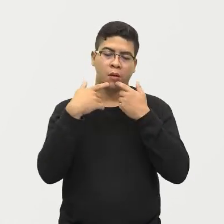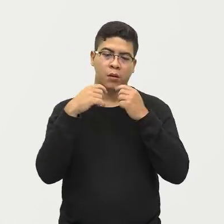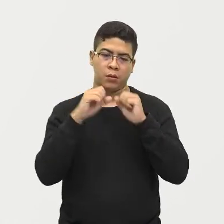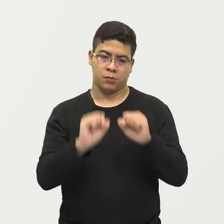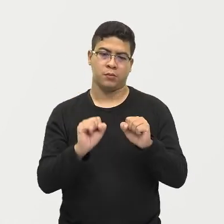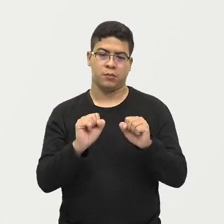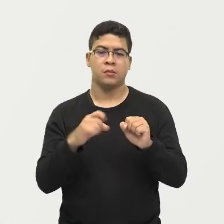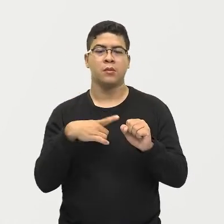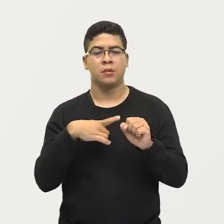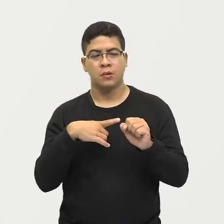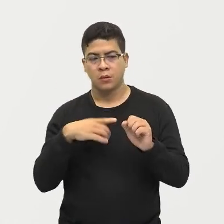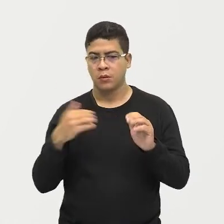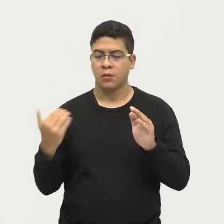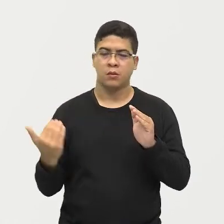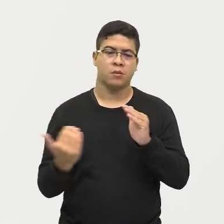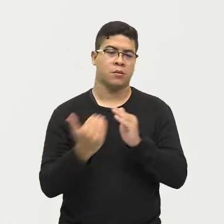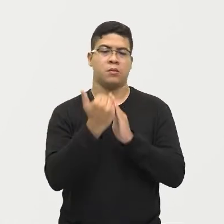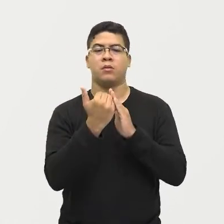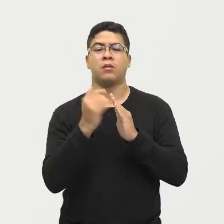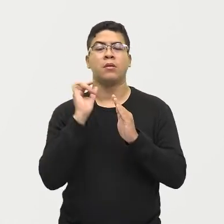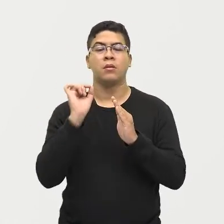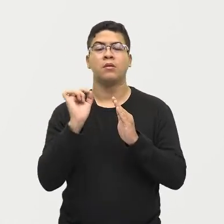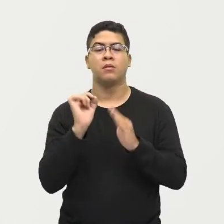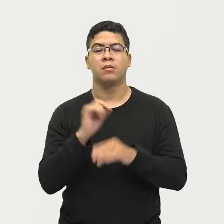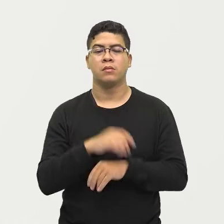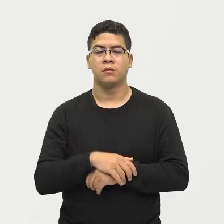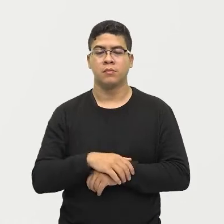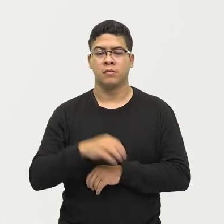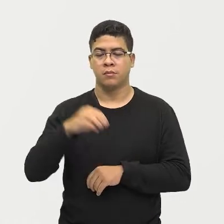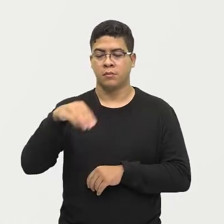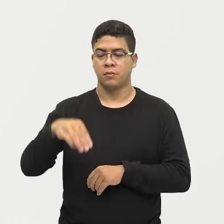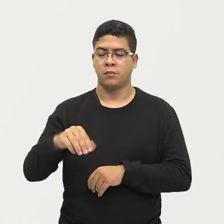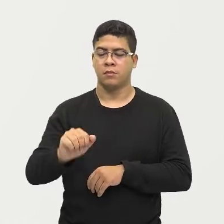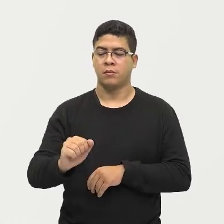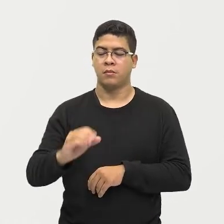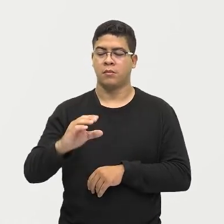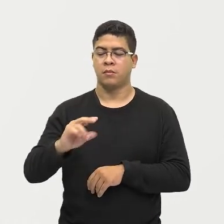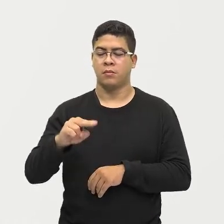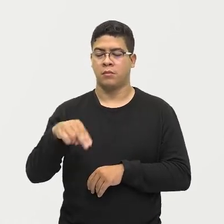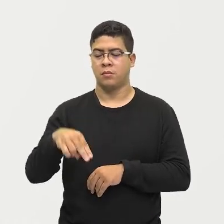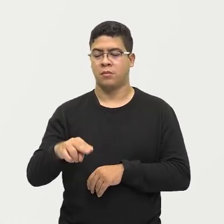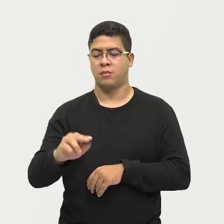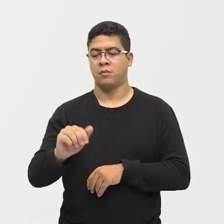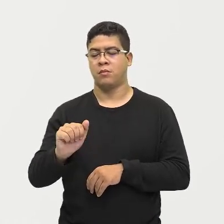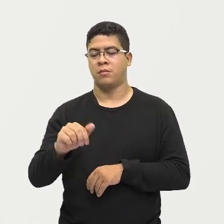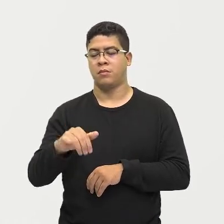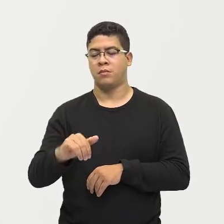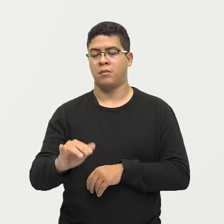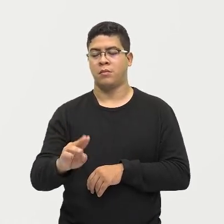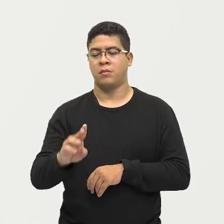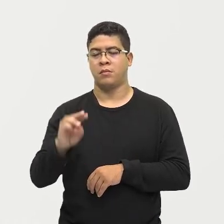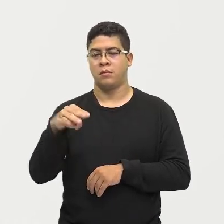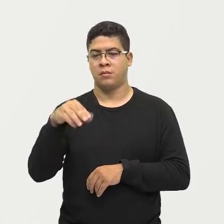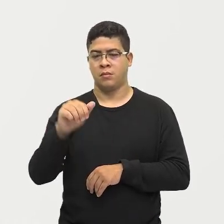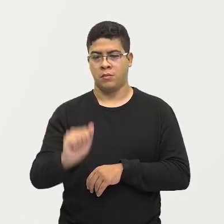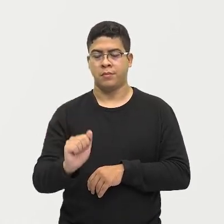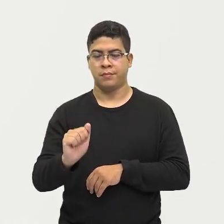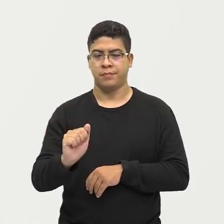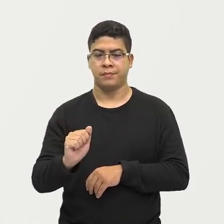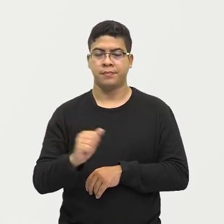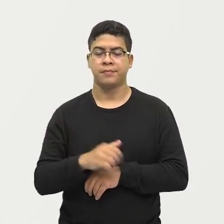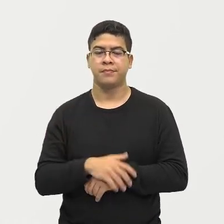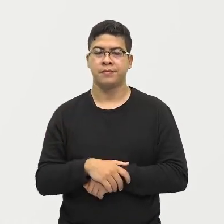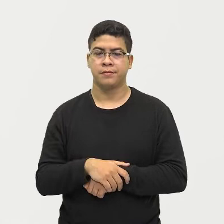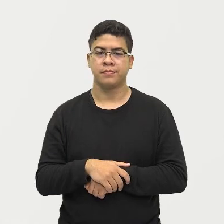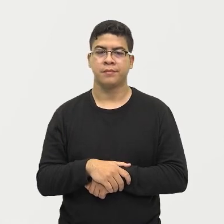em uma de suas mais importantes obras, Macunaíma. Exatamente. O que mais? Temos mais, olha só,